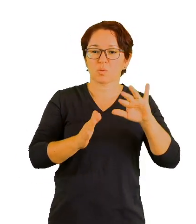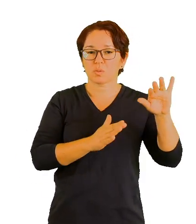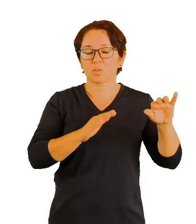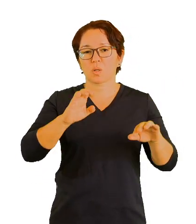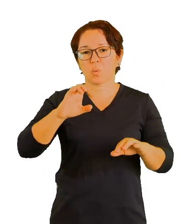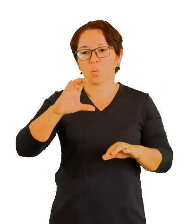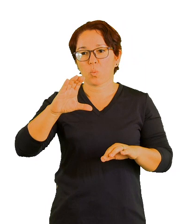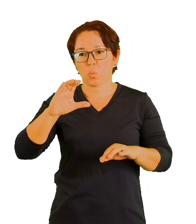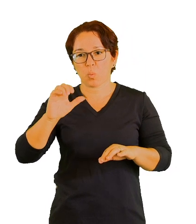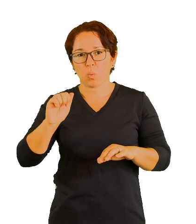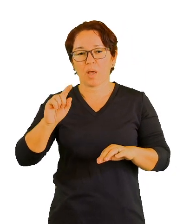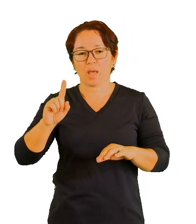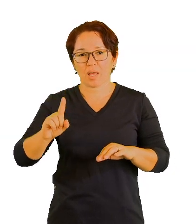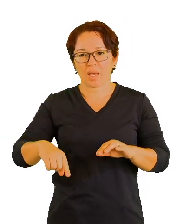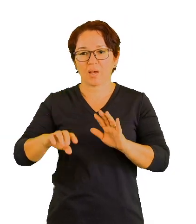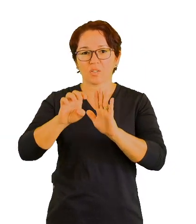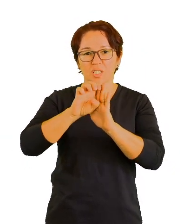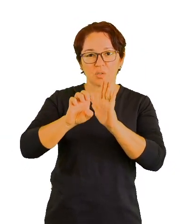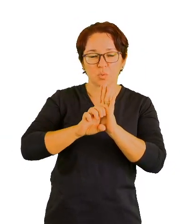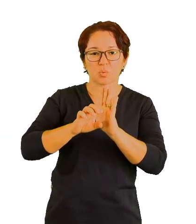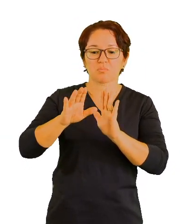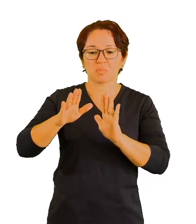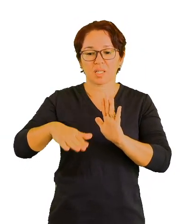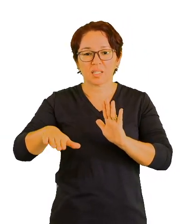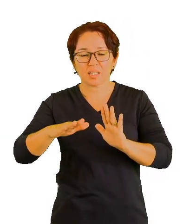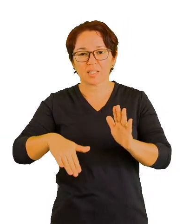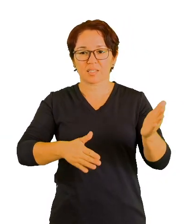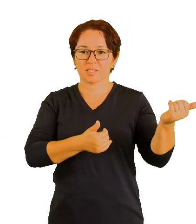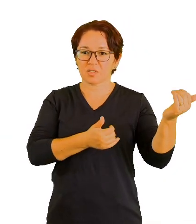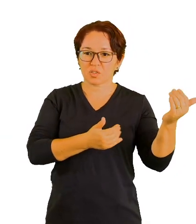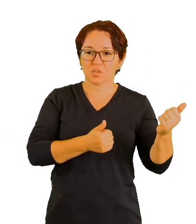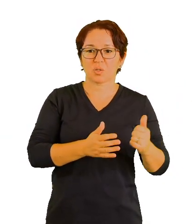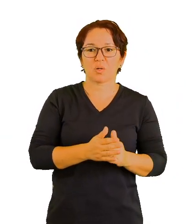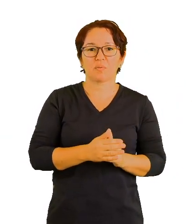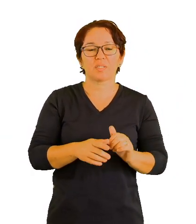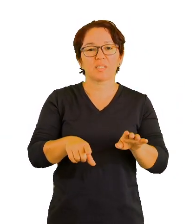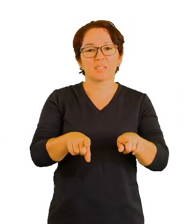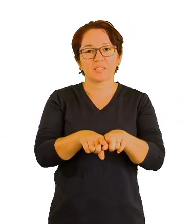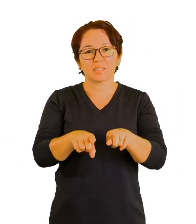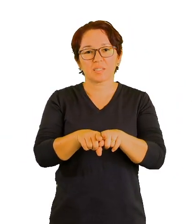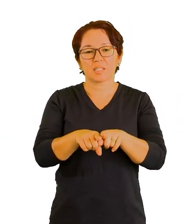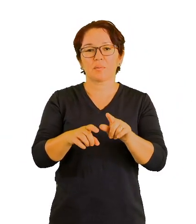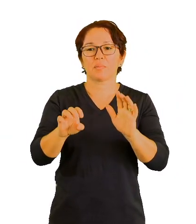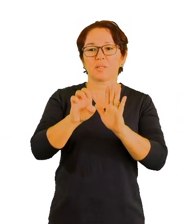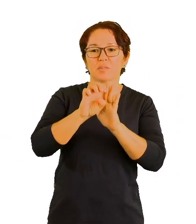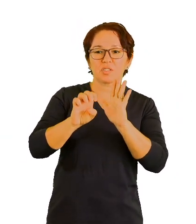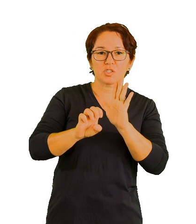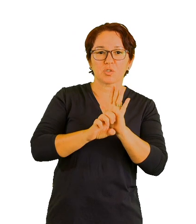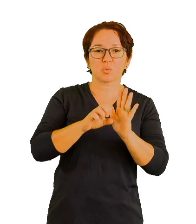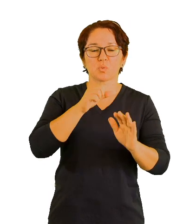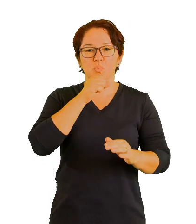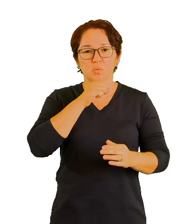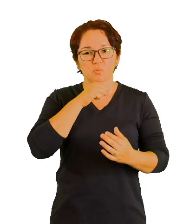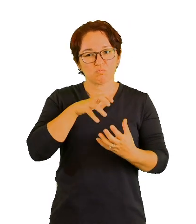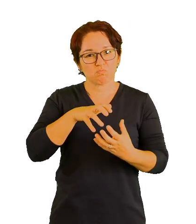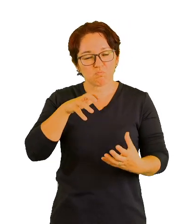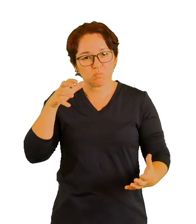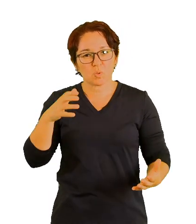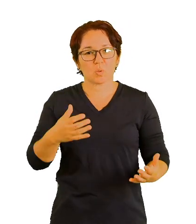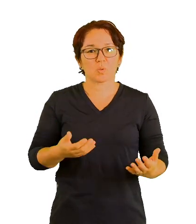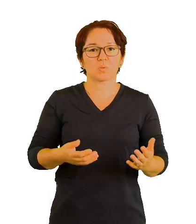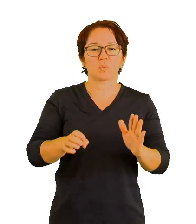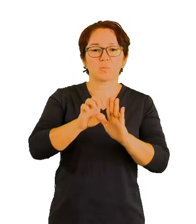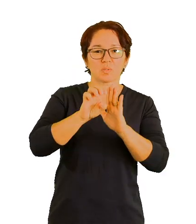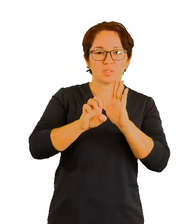da Criança e do Adolescente, o Estatuto do Idoso e o Estatuto da Pessoa com Deficiência.